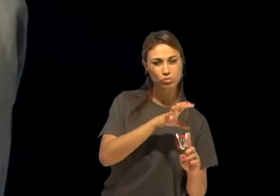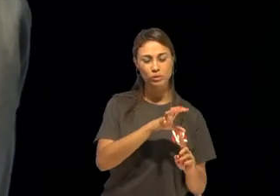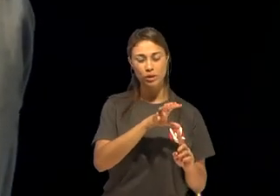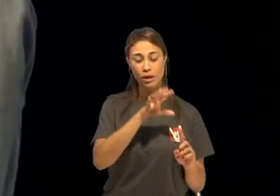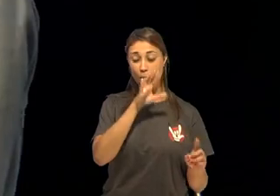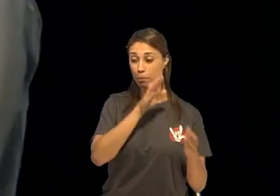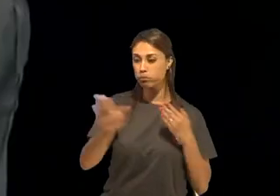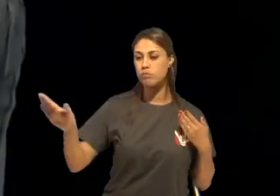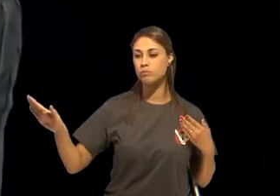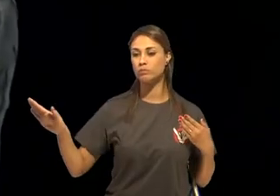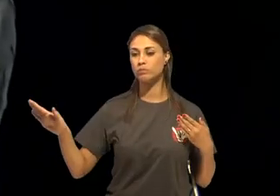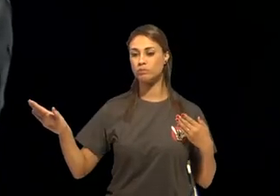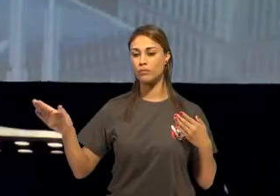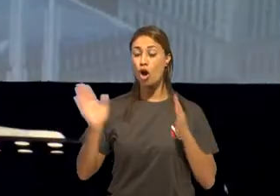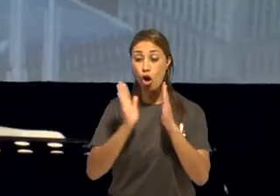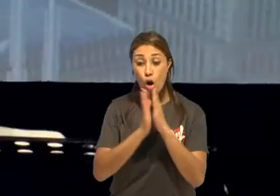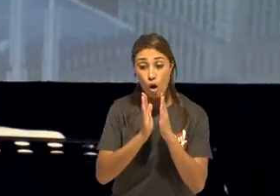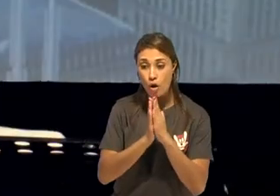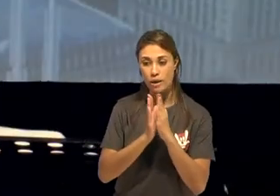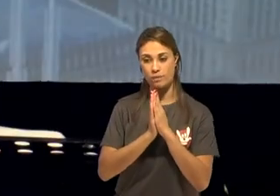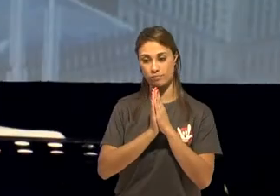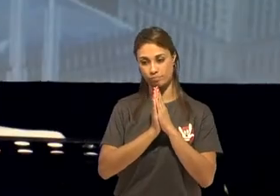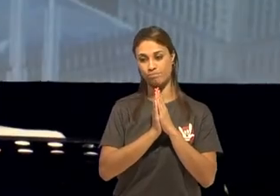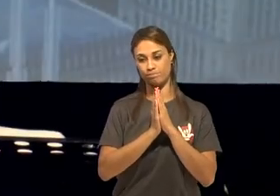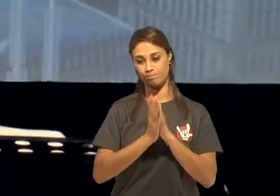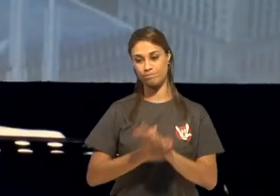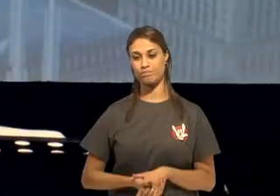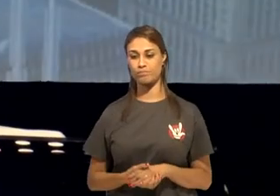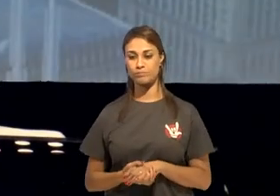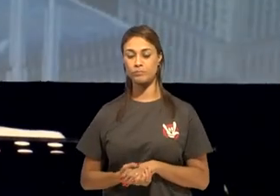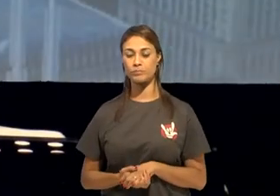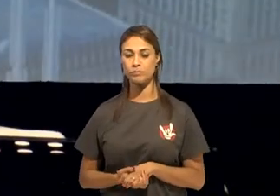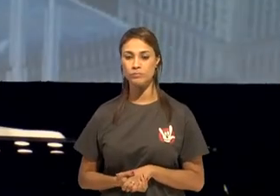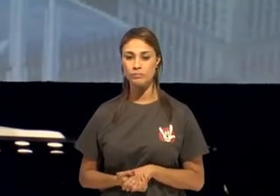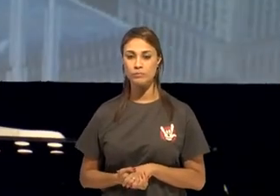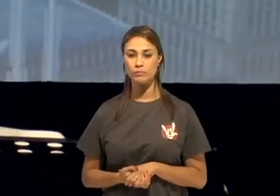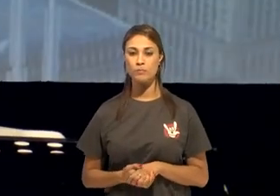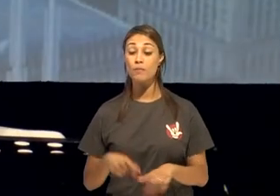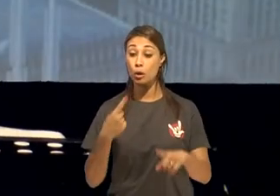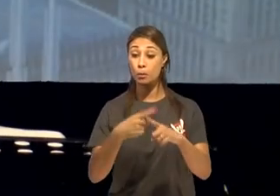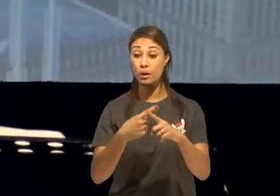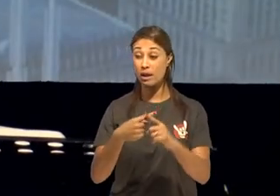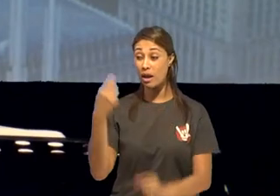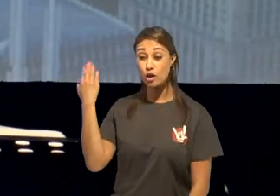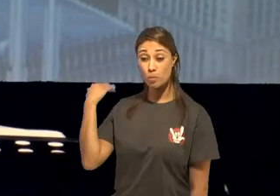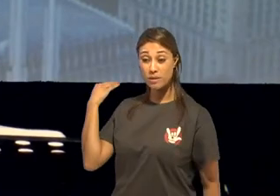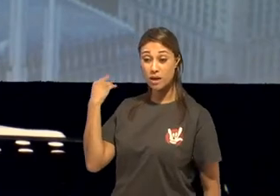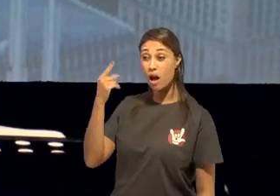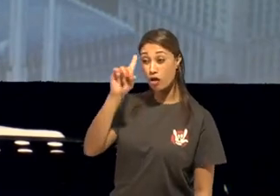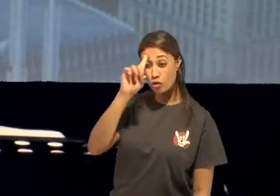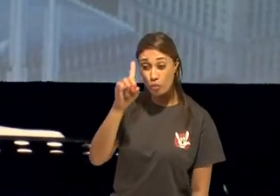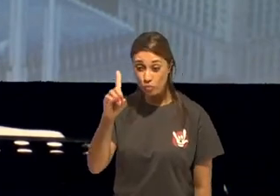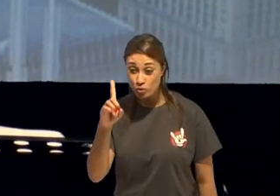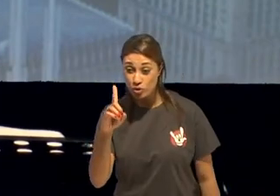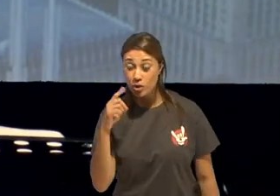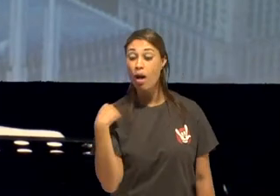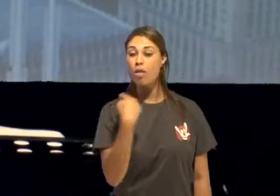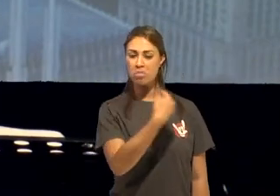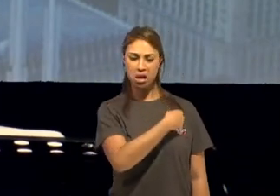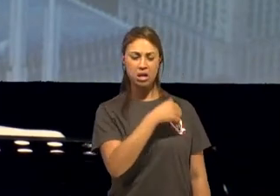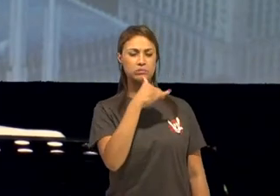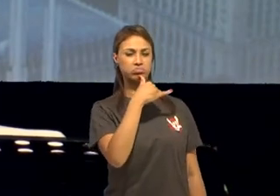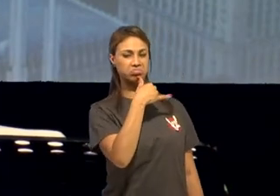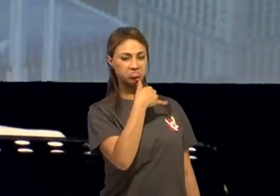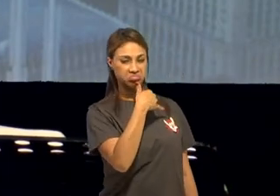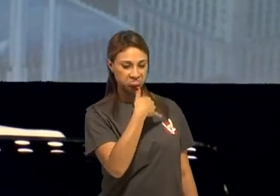ninguém é a frustração. Porque um dia nos frustramos lá atrás, nós temos medo porque